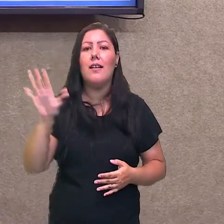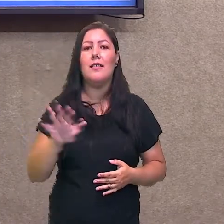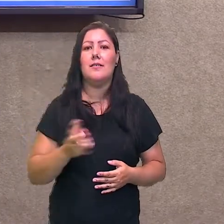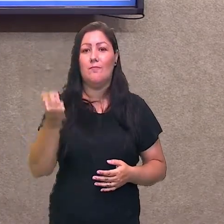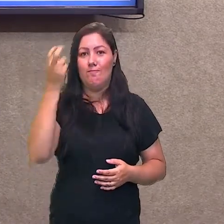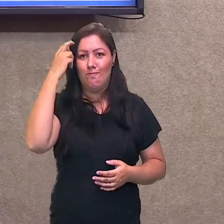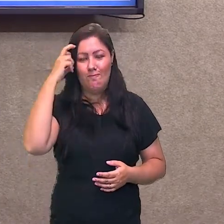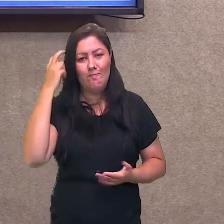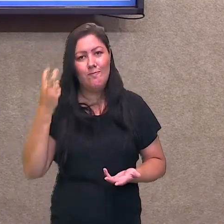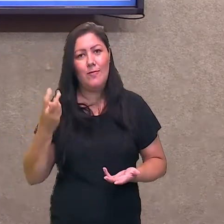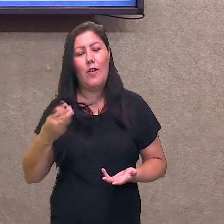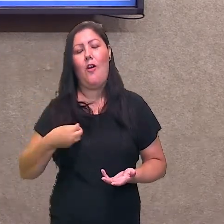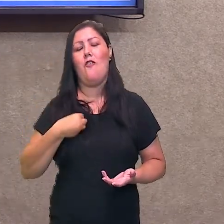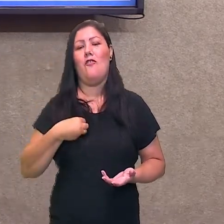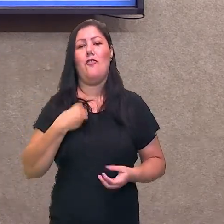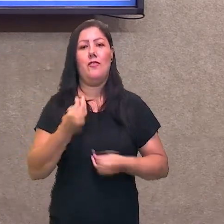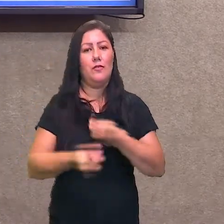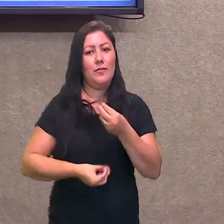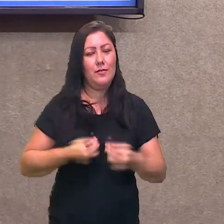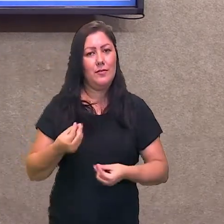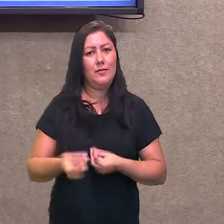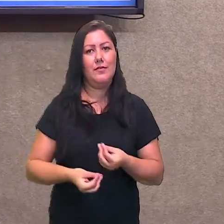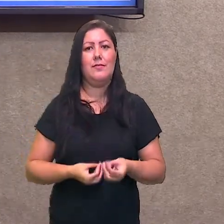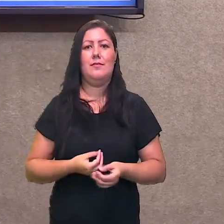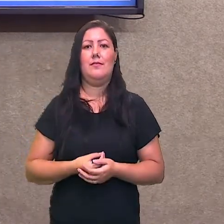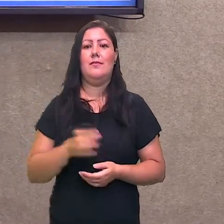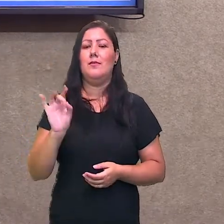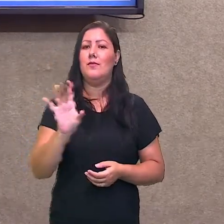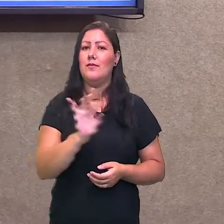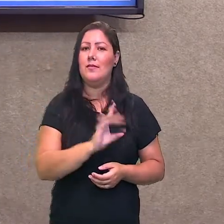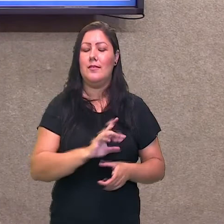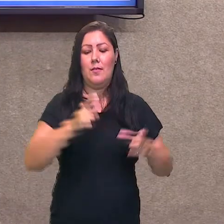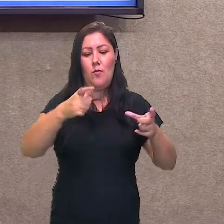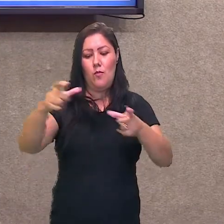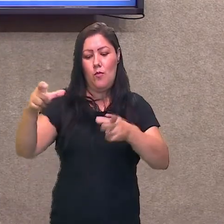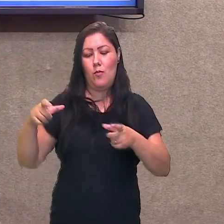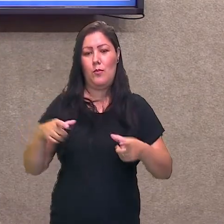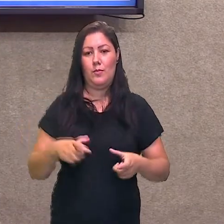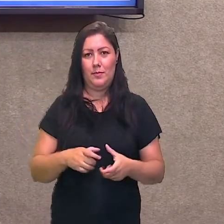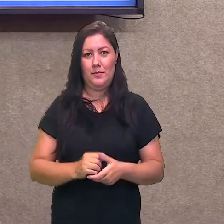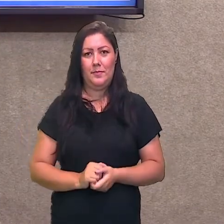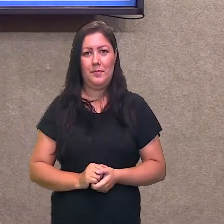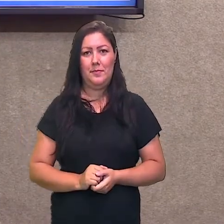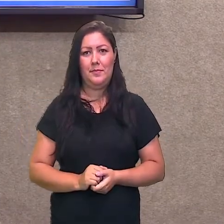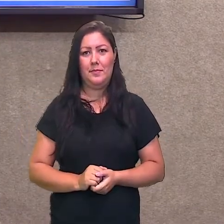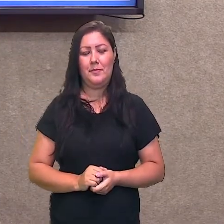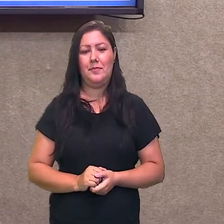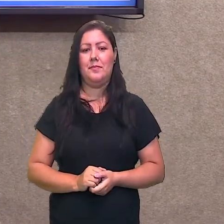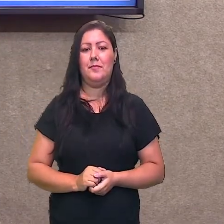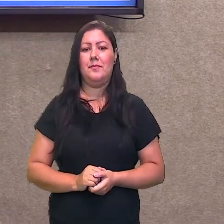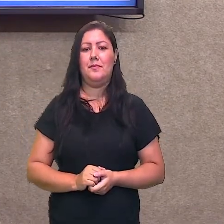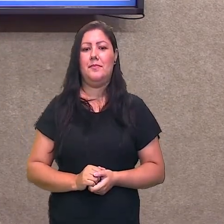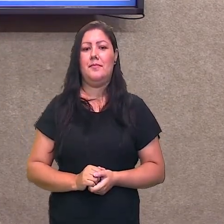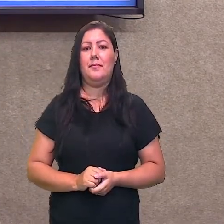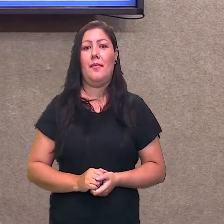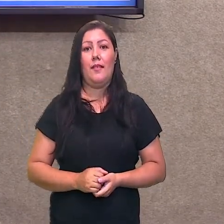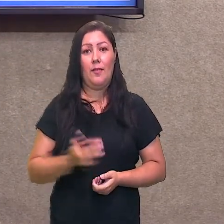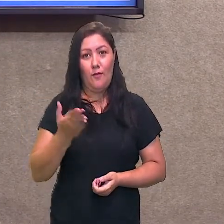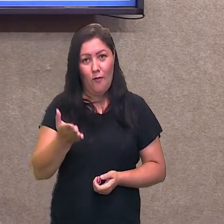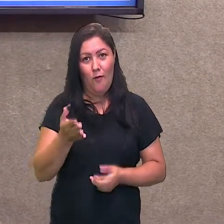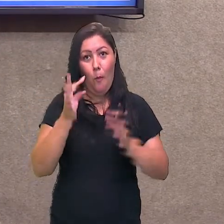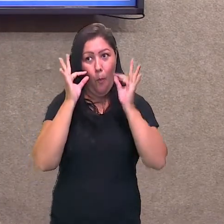cultura, na maneira de viver de cada um dos lugares, ok? E que você esteja atento a